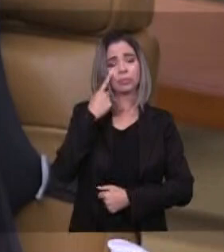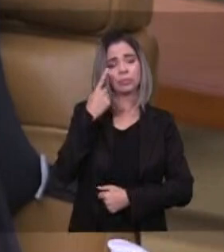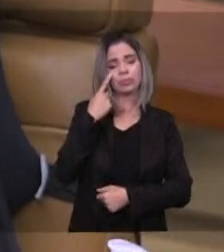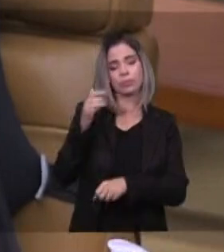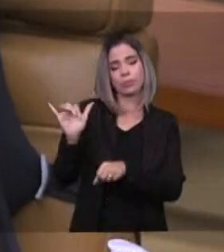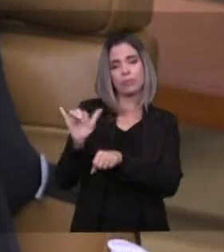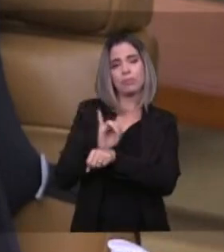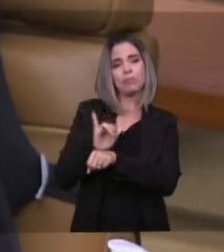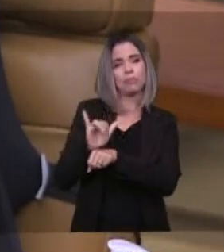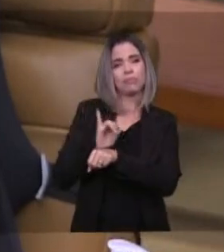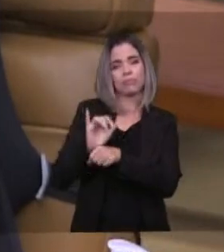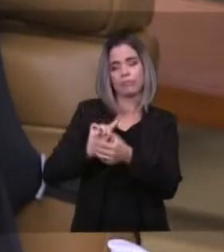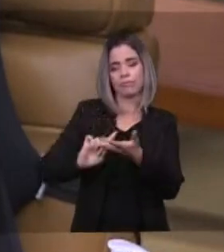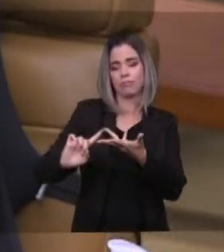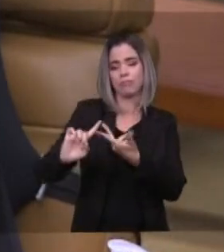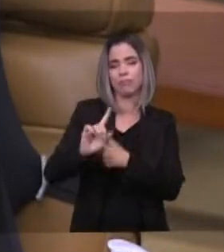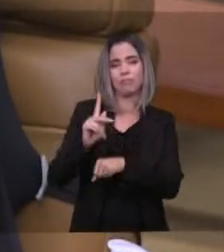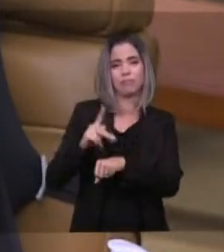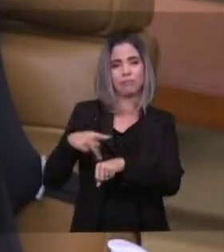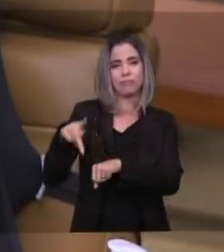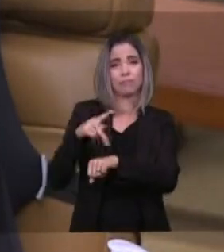possibilidade internacional,